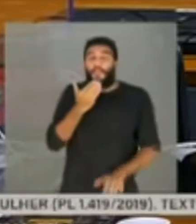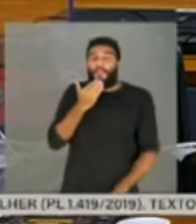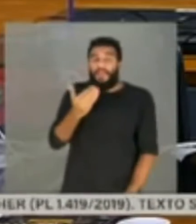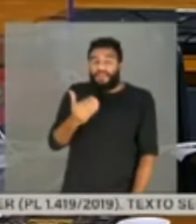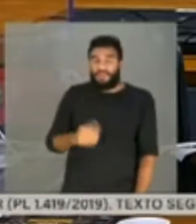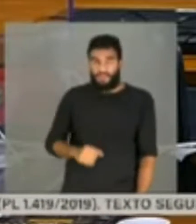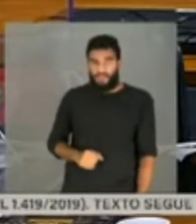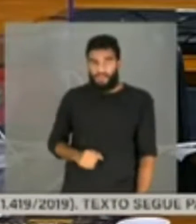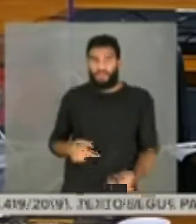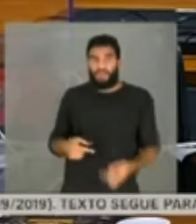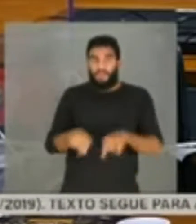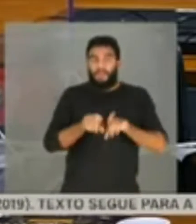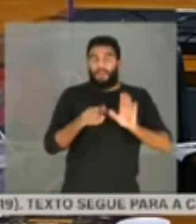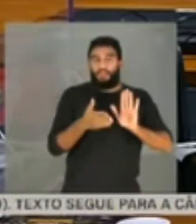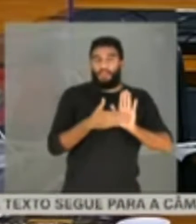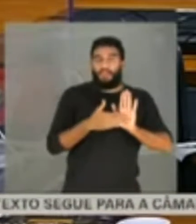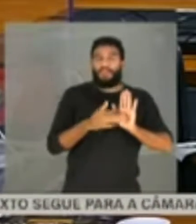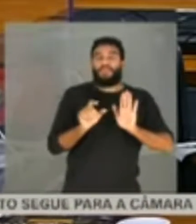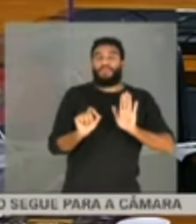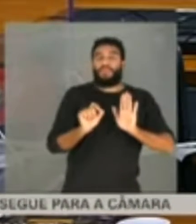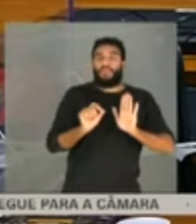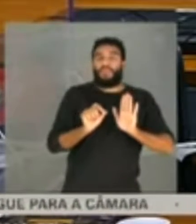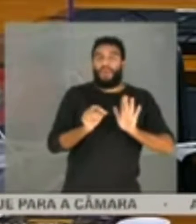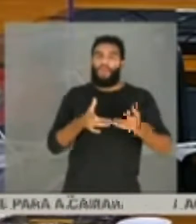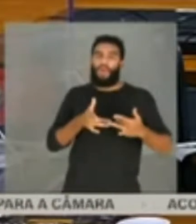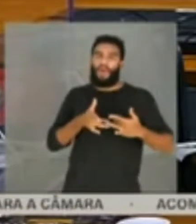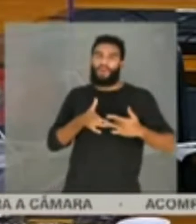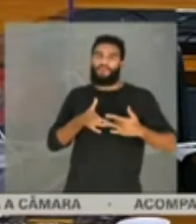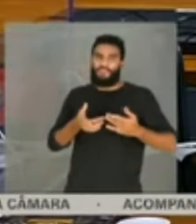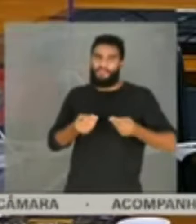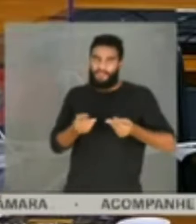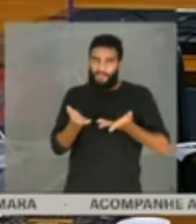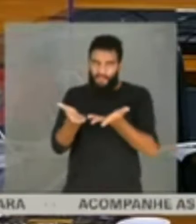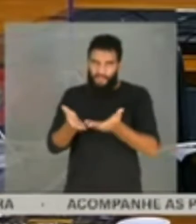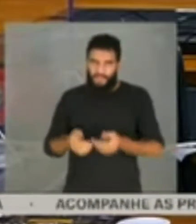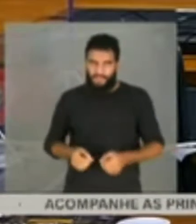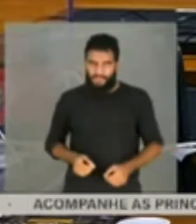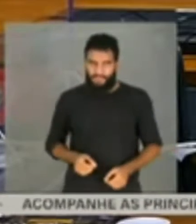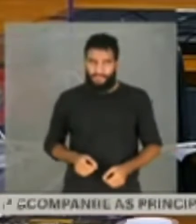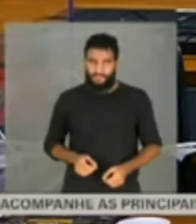um pedido e propôs a fazer uma doação.